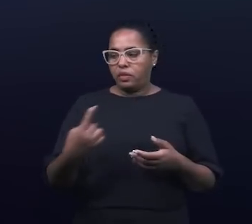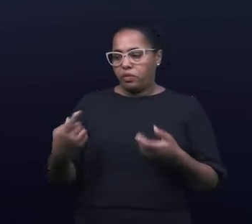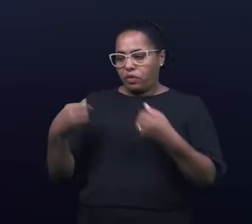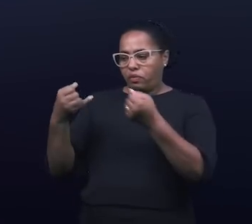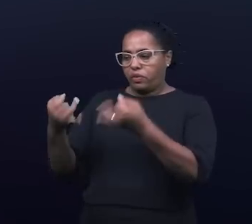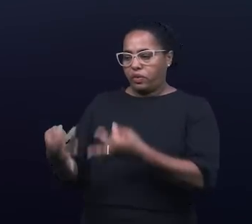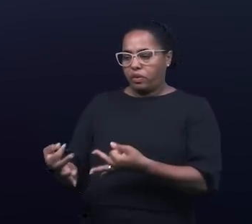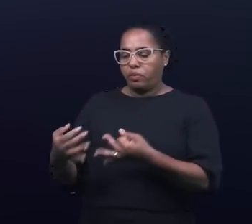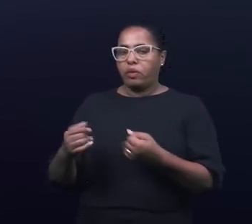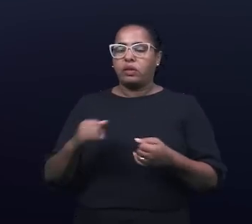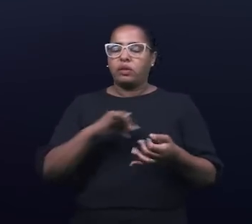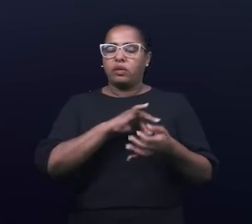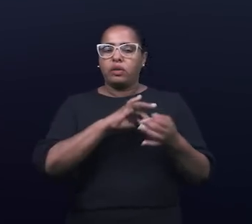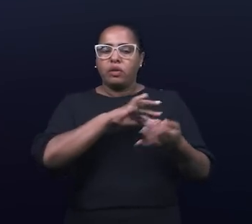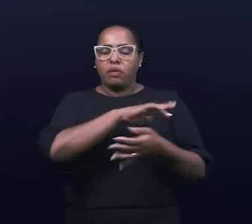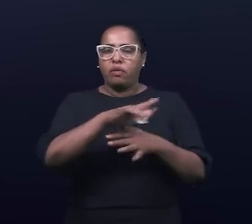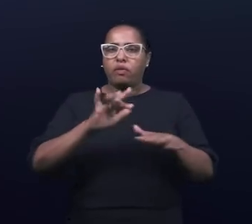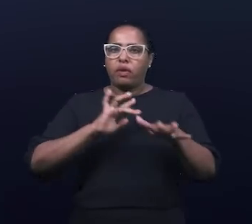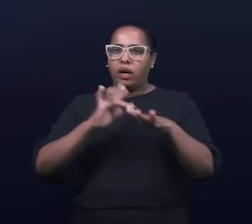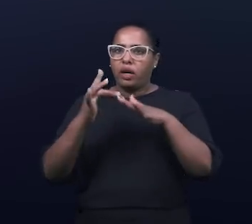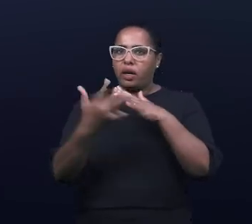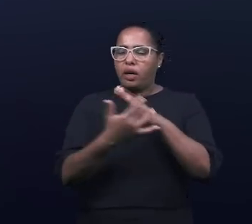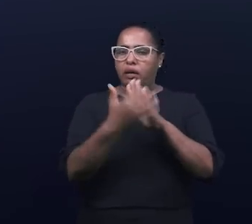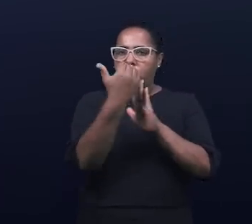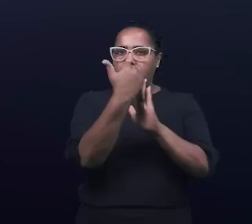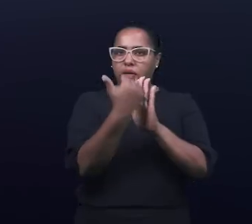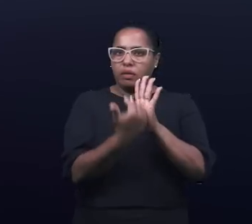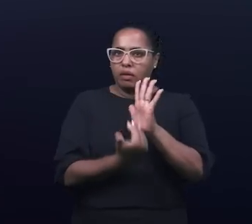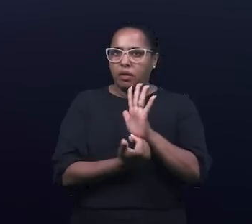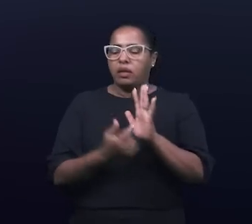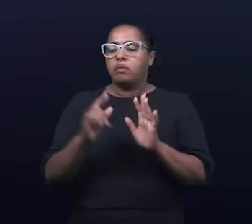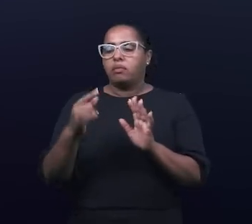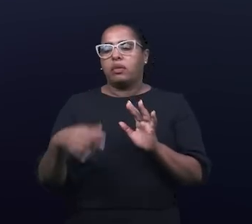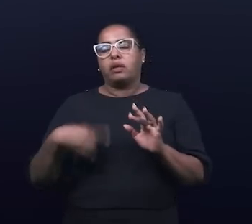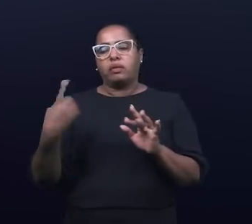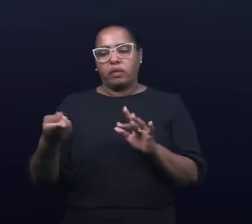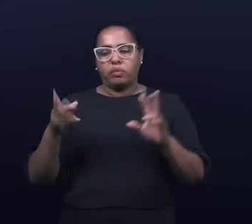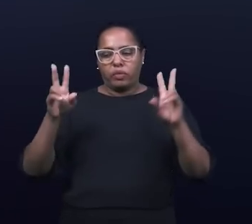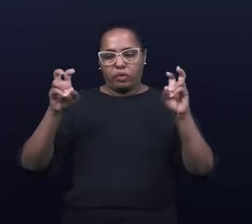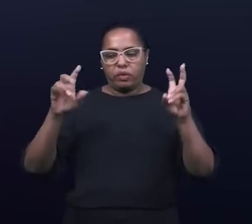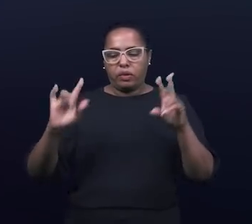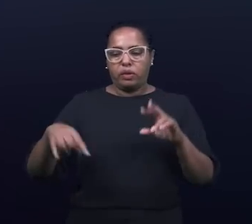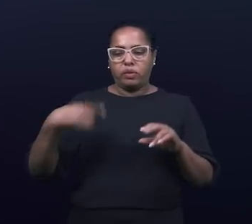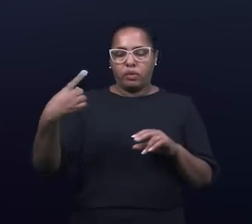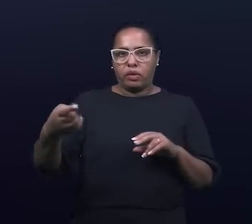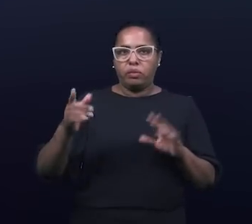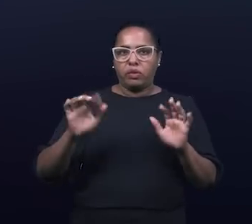sobre isso, nós estamos em diversas plataformas também, os louvores estão disponíveis, mas a gente volta a esse